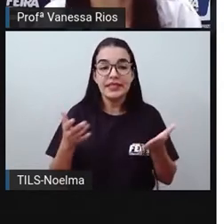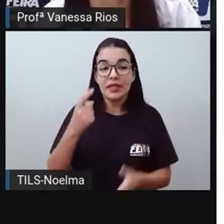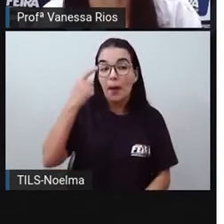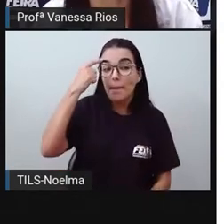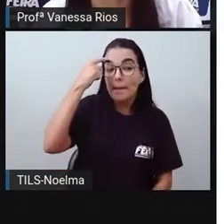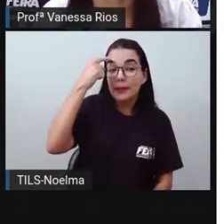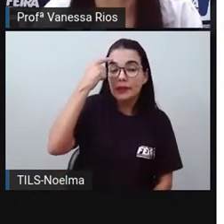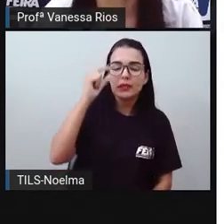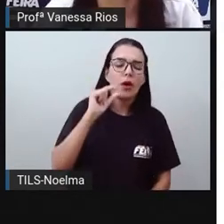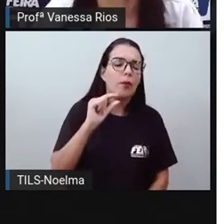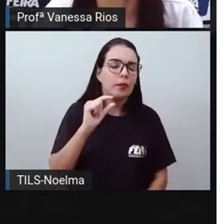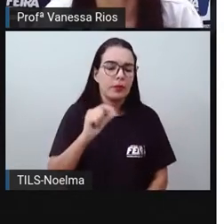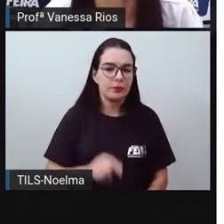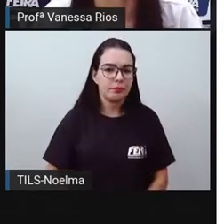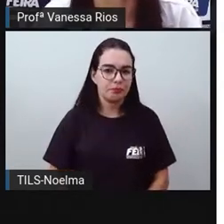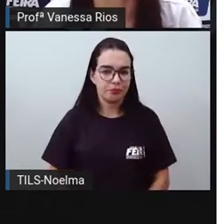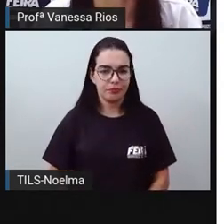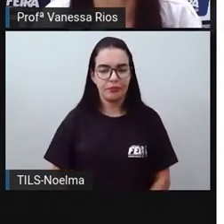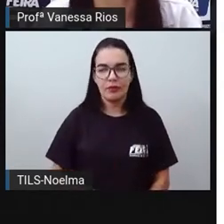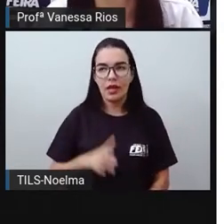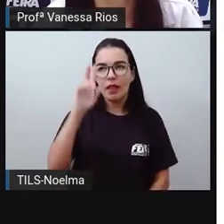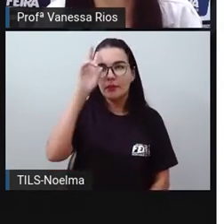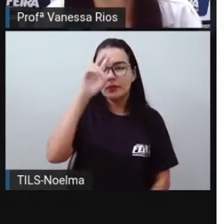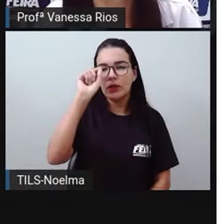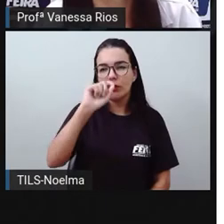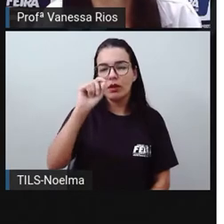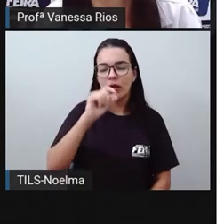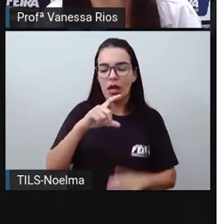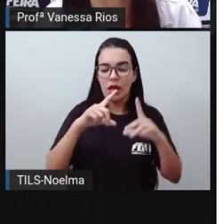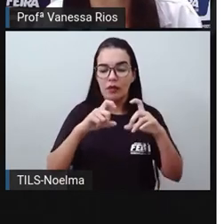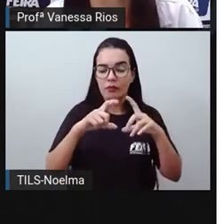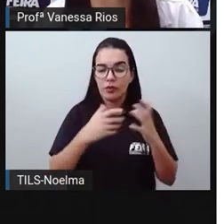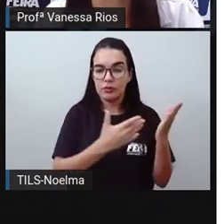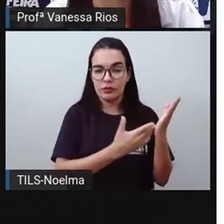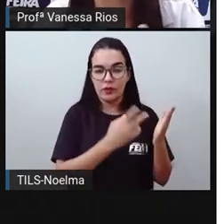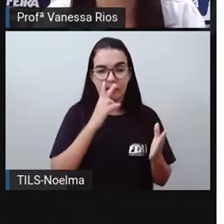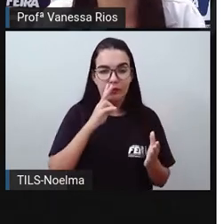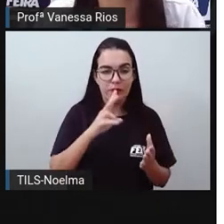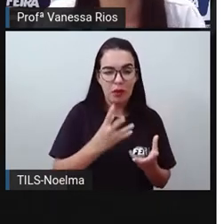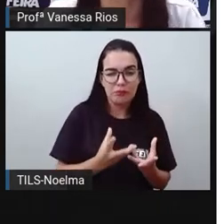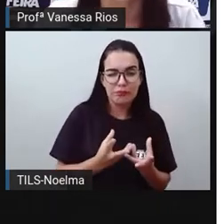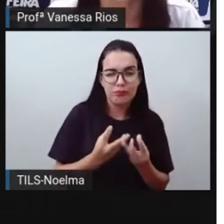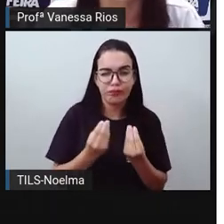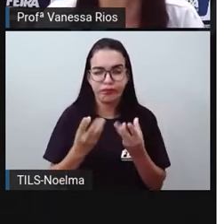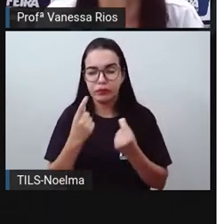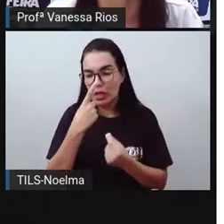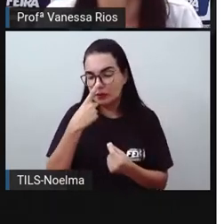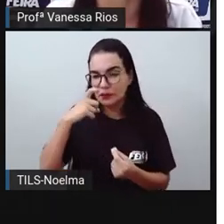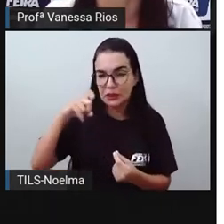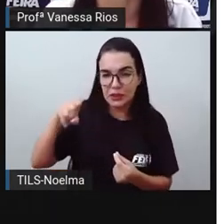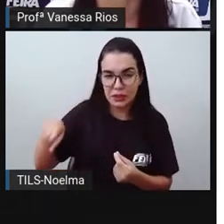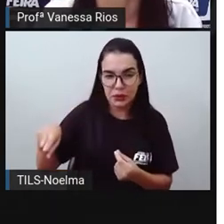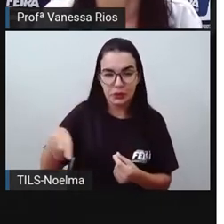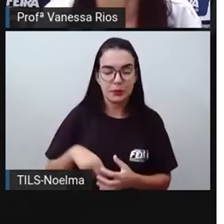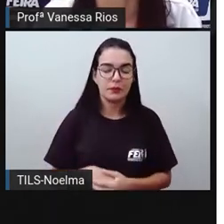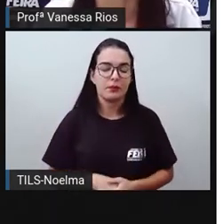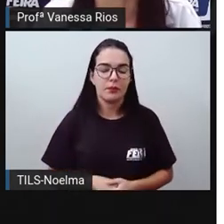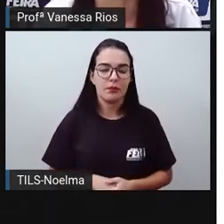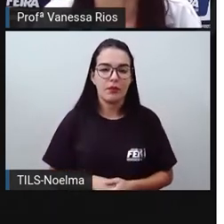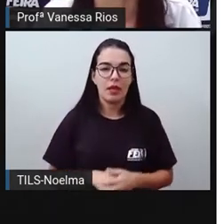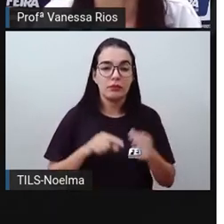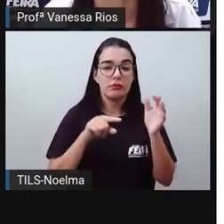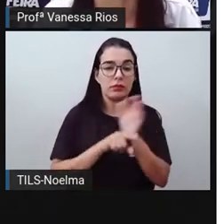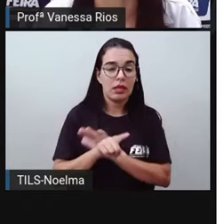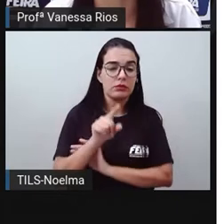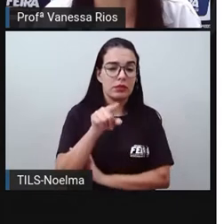não é? Observando aí, pensando na imagem que a Pró mostrou anteriormente, com aquela quantidade de lixo. Você